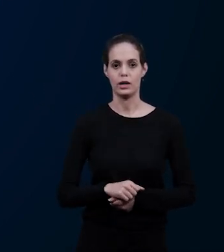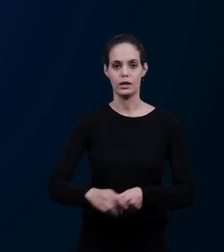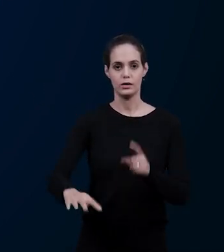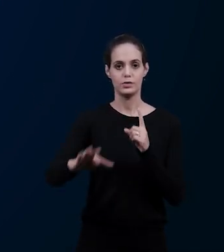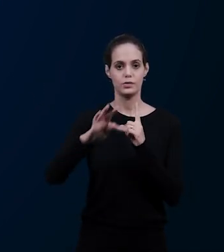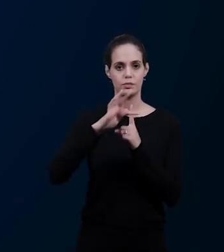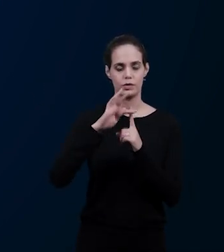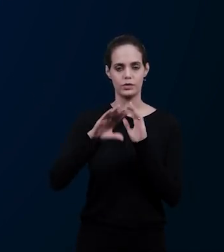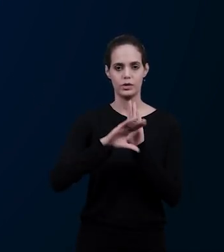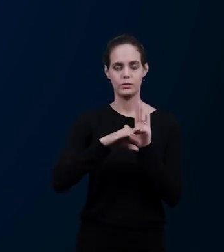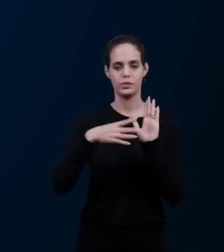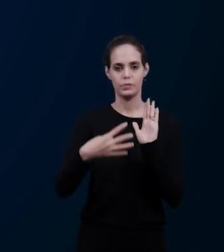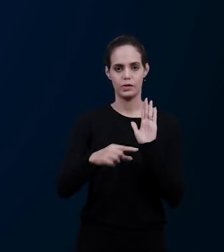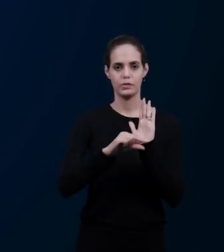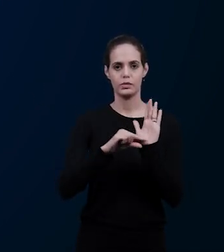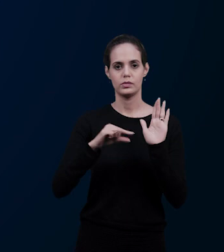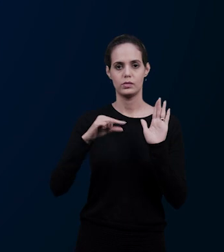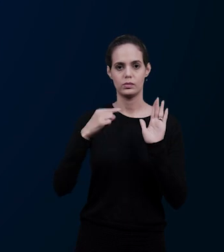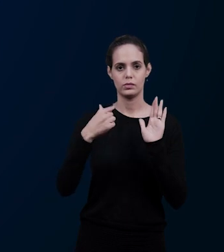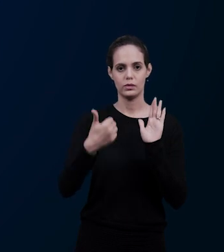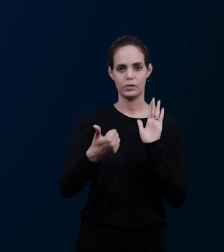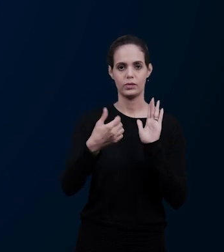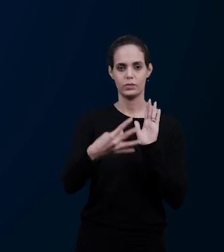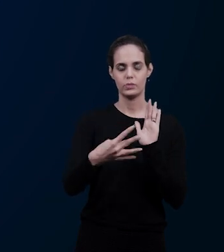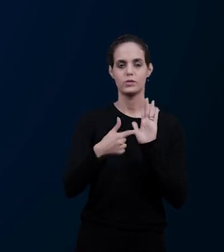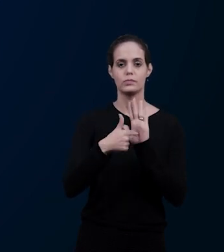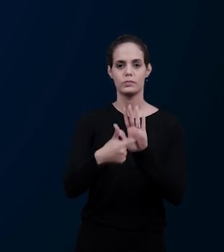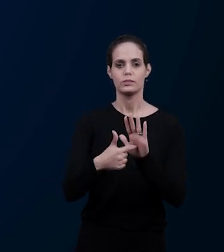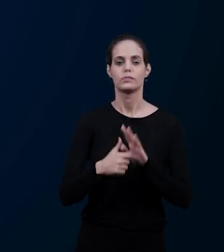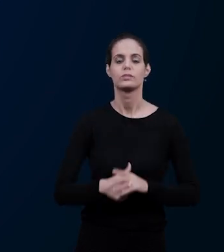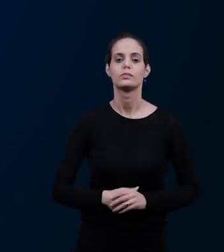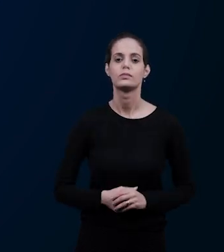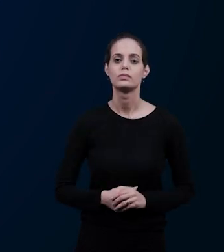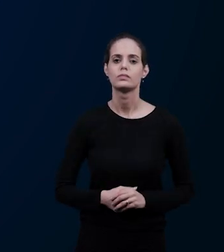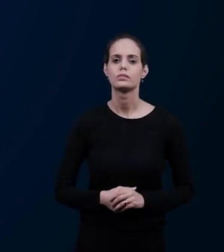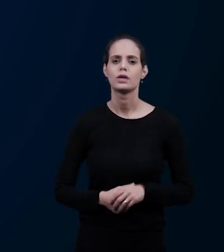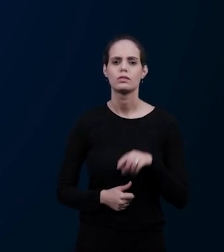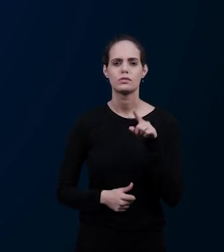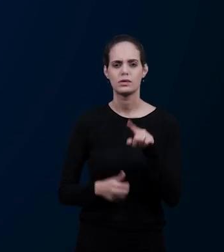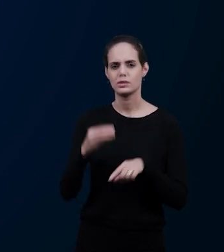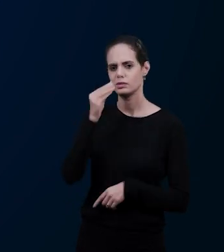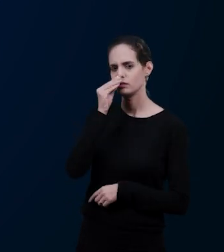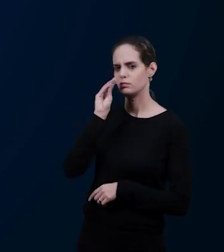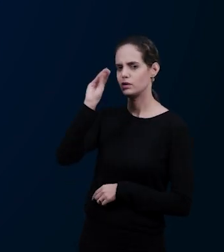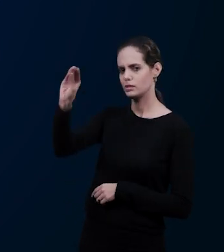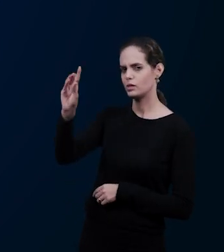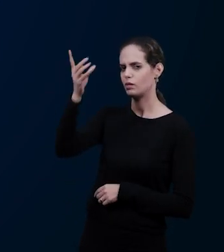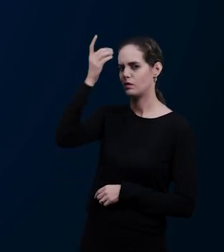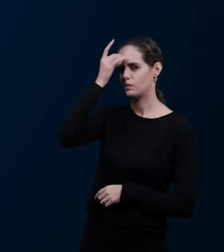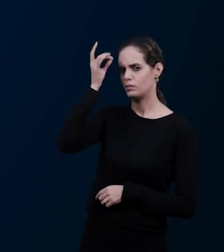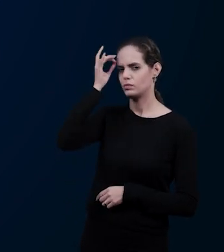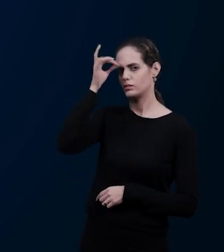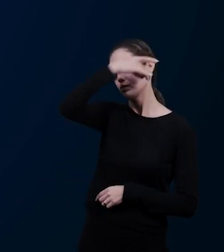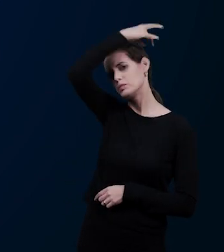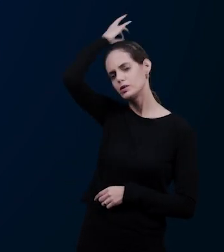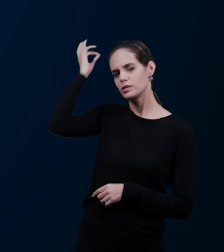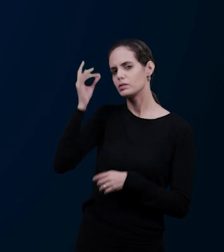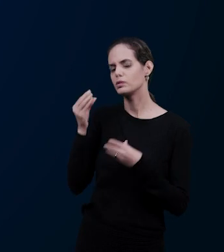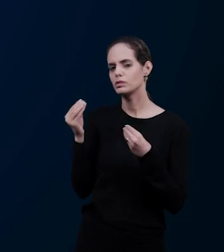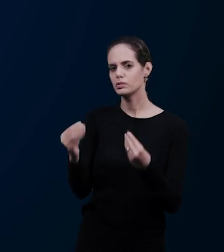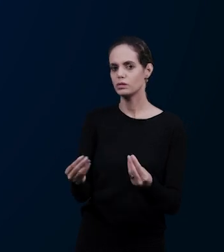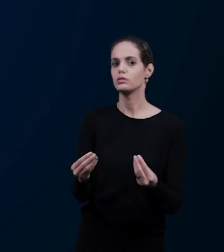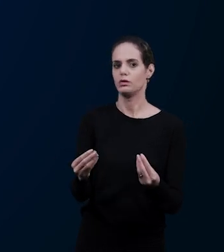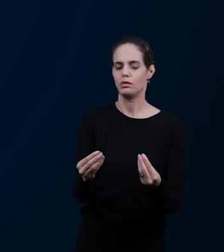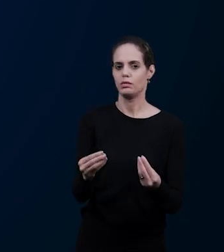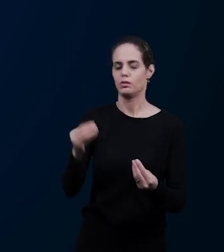de Paulo a Timóteo, no capítulo 4, versículo 14, que diz: não desprezes o dom que é em ti, o qual te foi